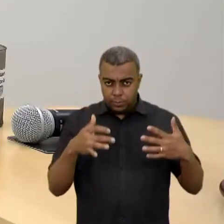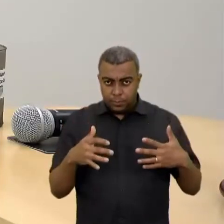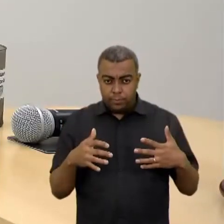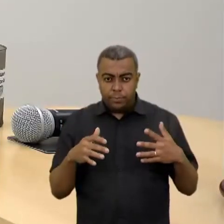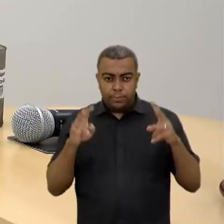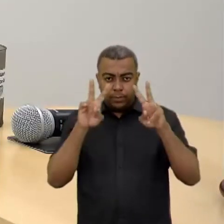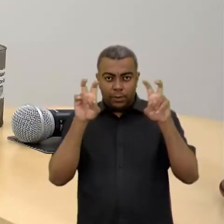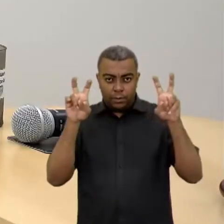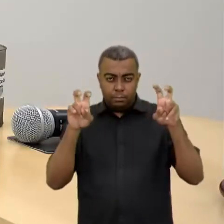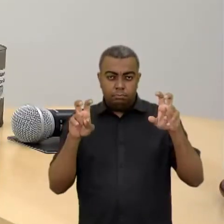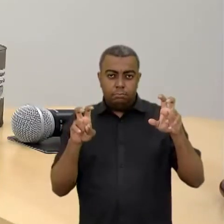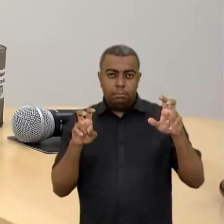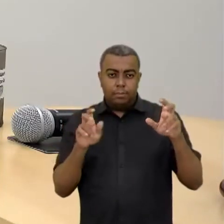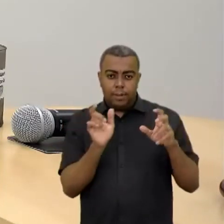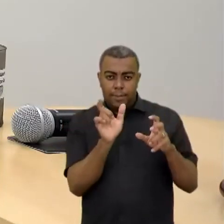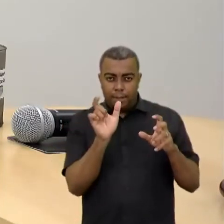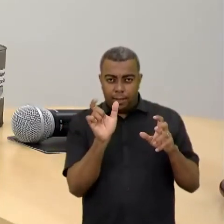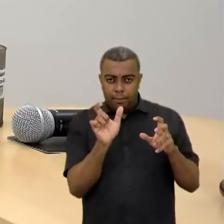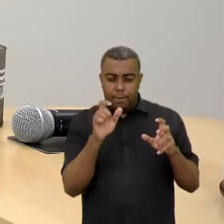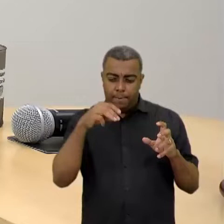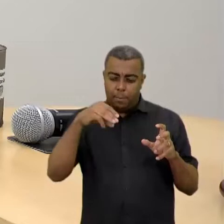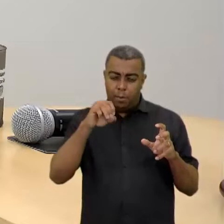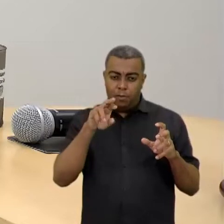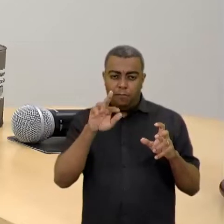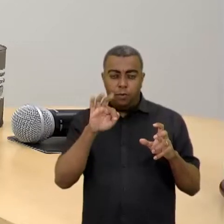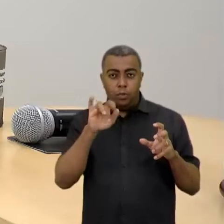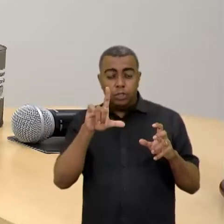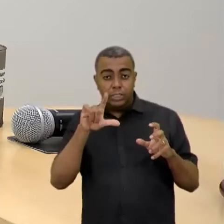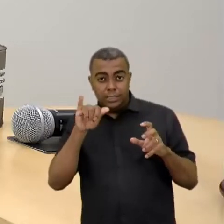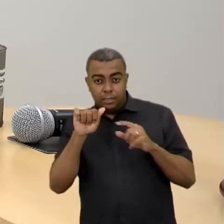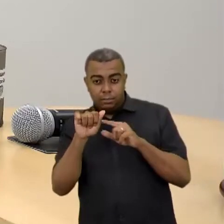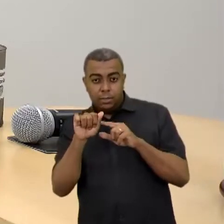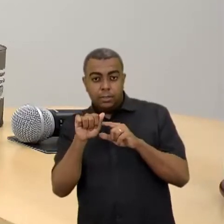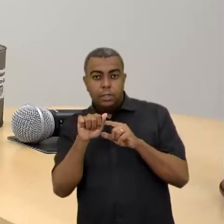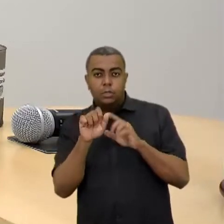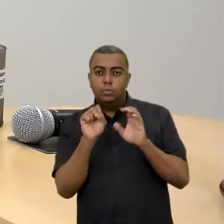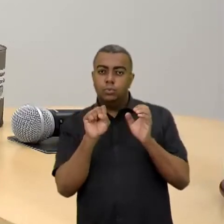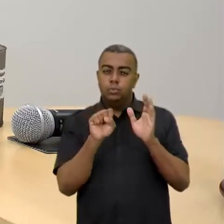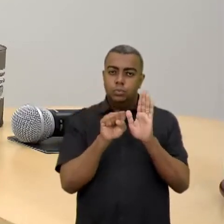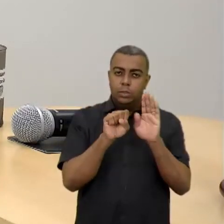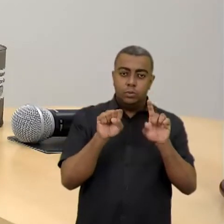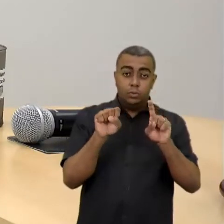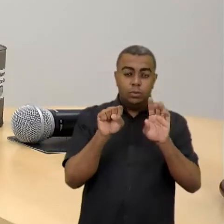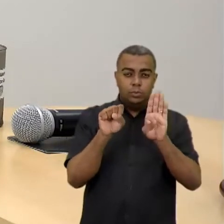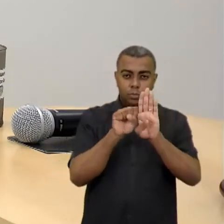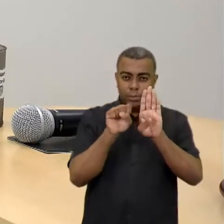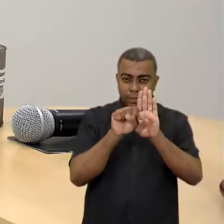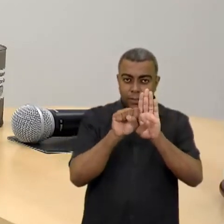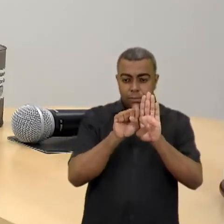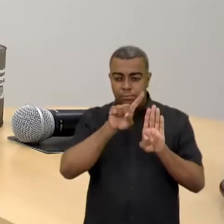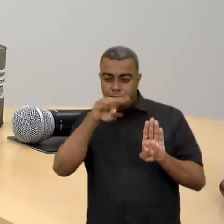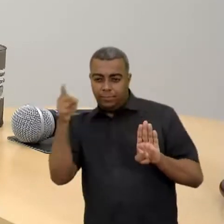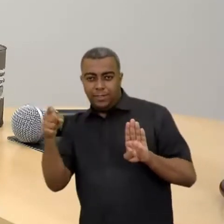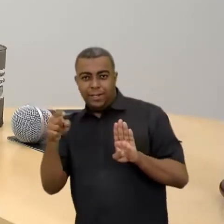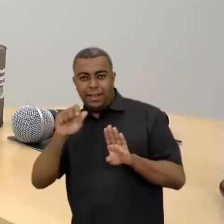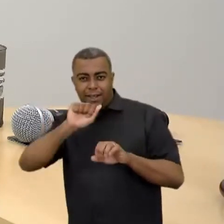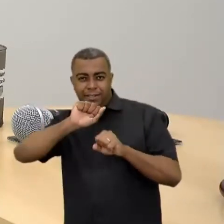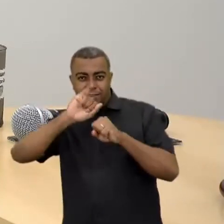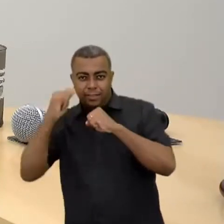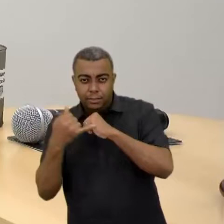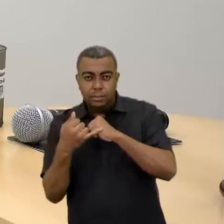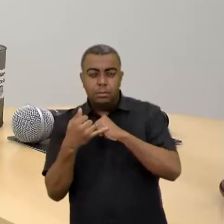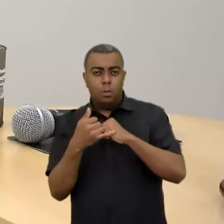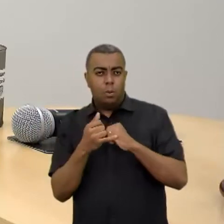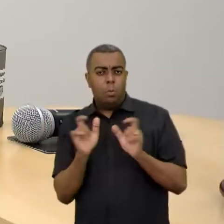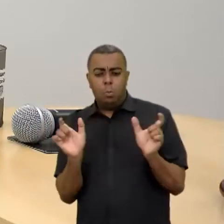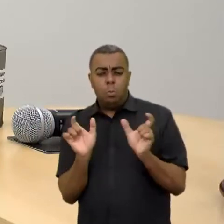de morfossintaxe, né, de morfologia, a palavra escravo é um substantivo, escravizado é um adjetivo. Então, pensar